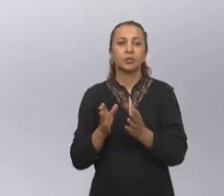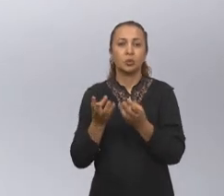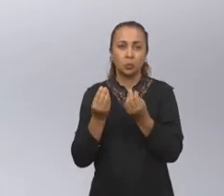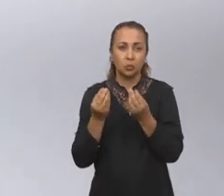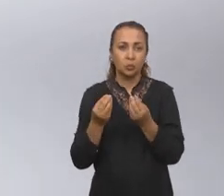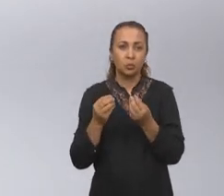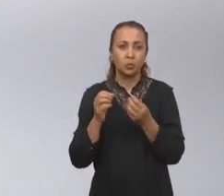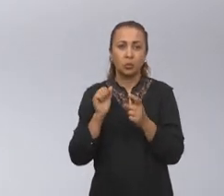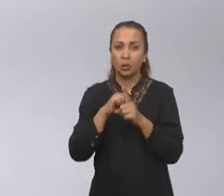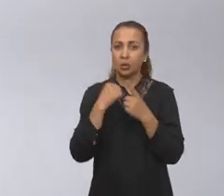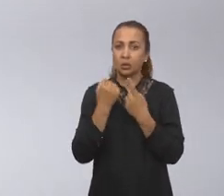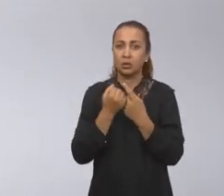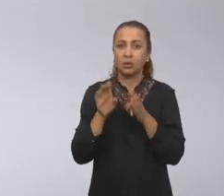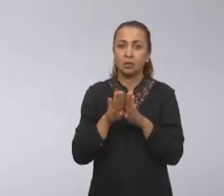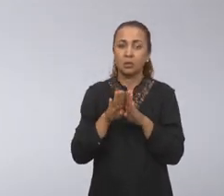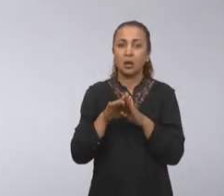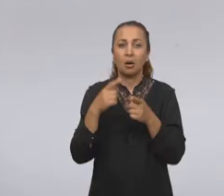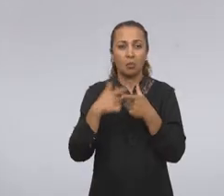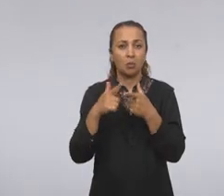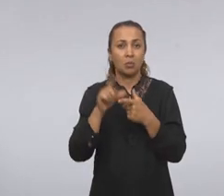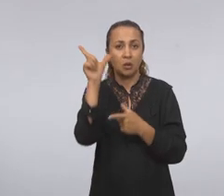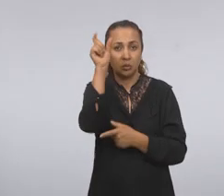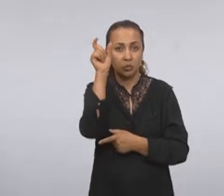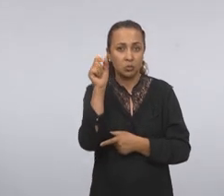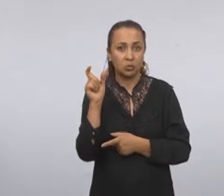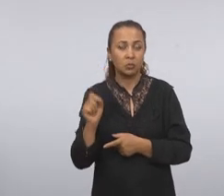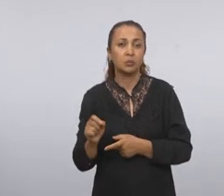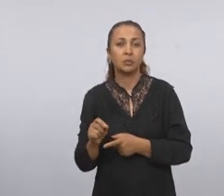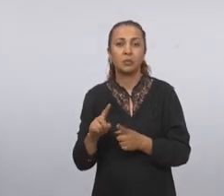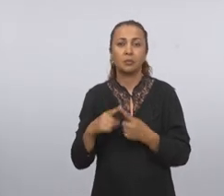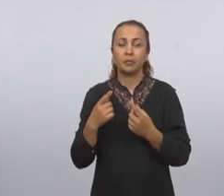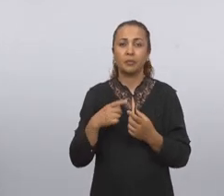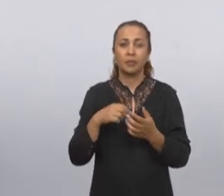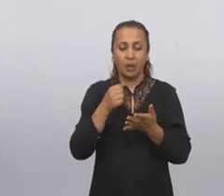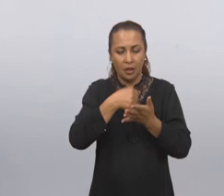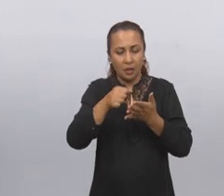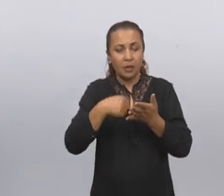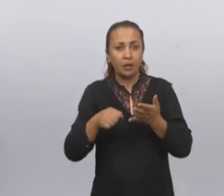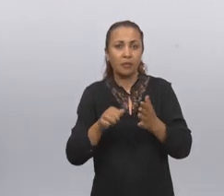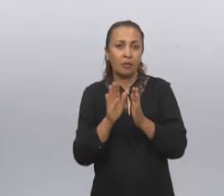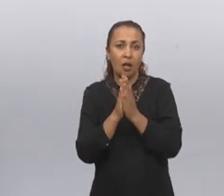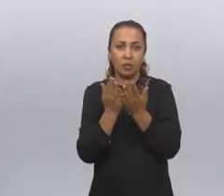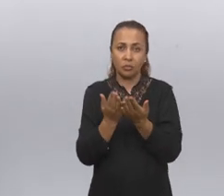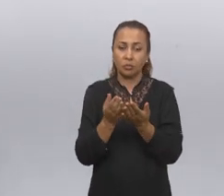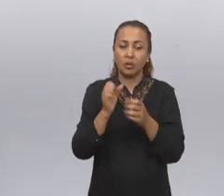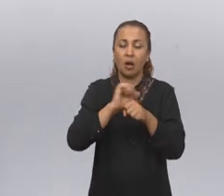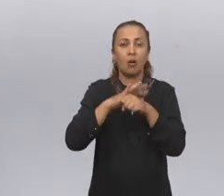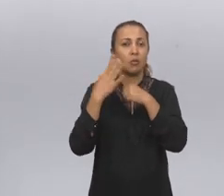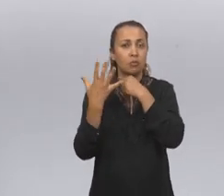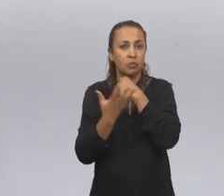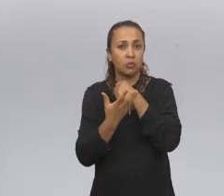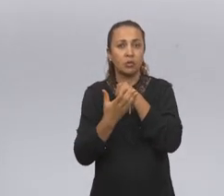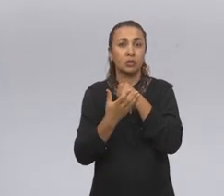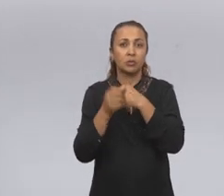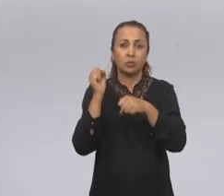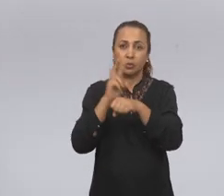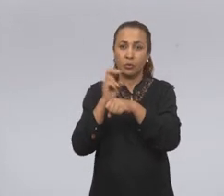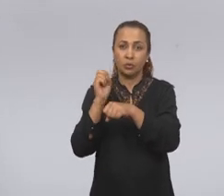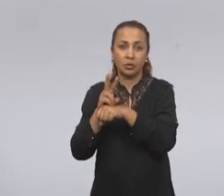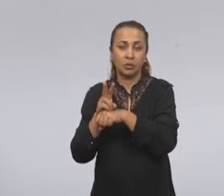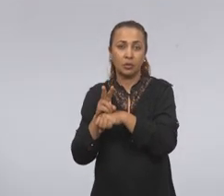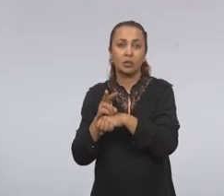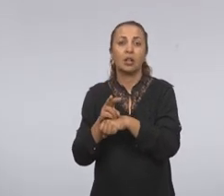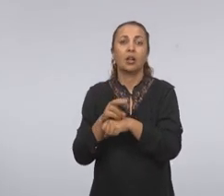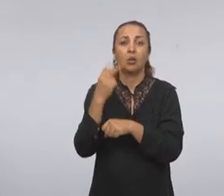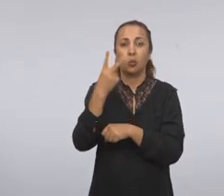aí Associados também com relação ao problema de coluna porque existem descritos na literatura que a convide o vírus os